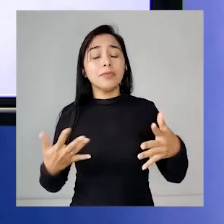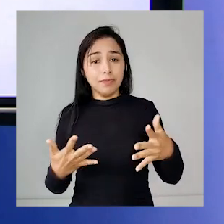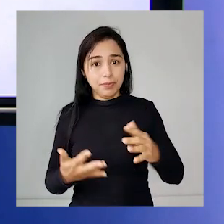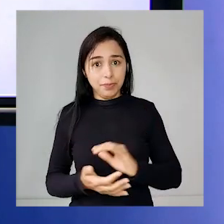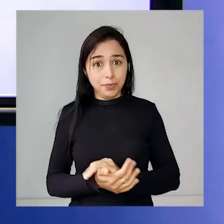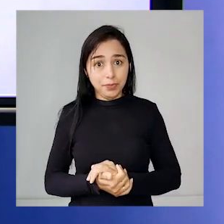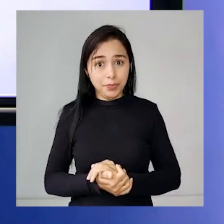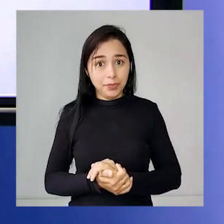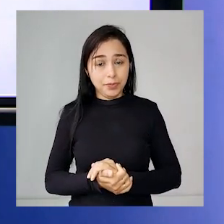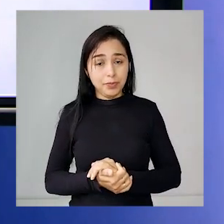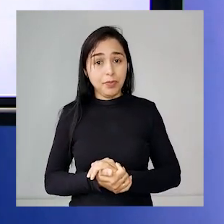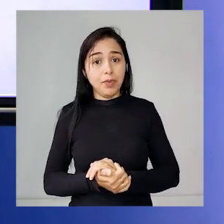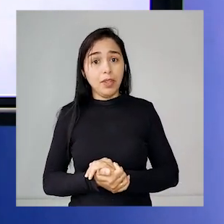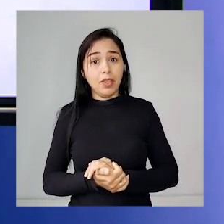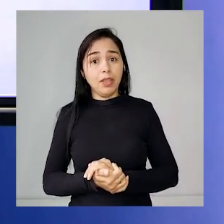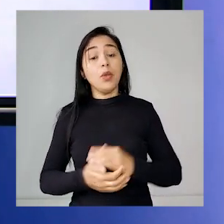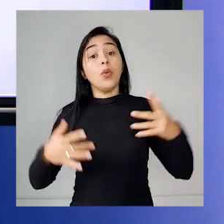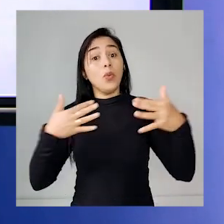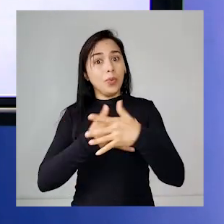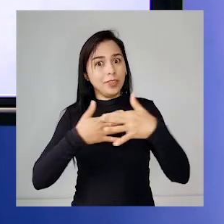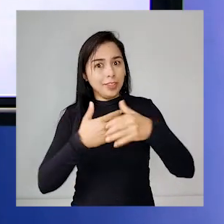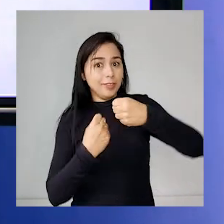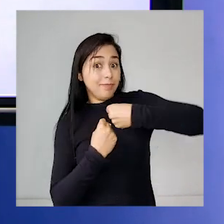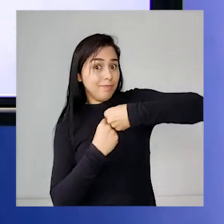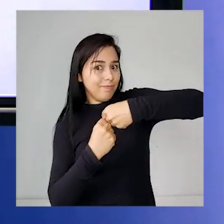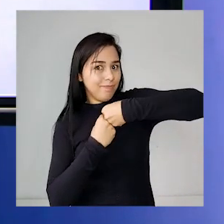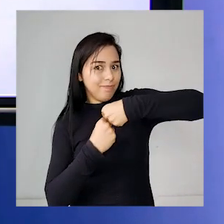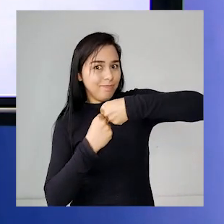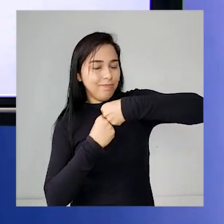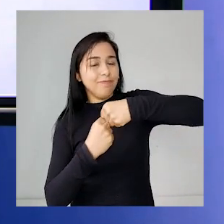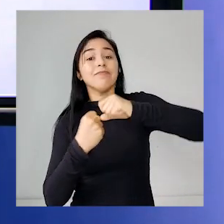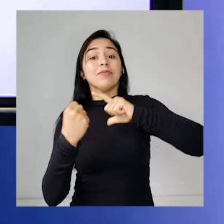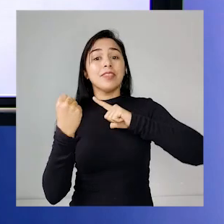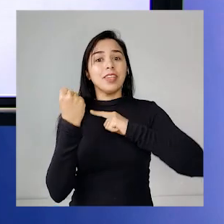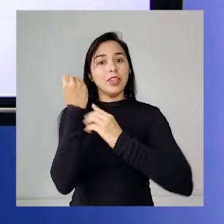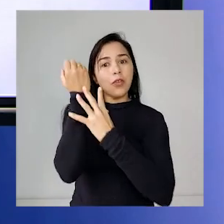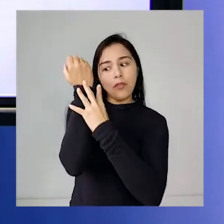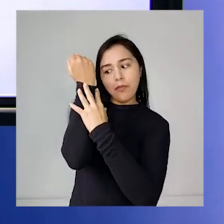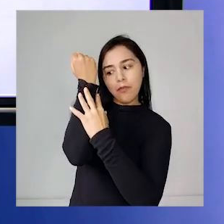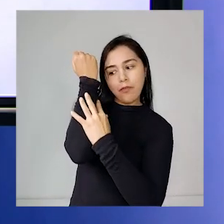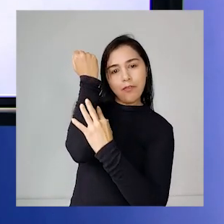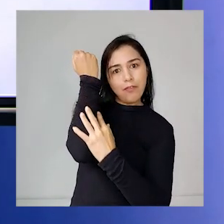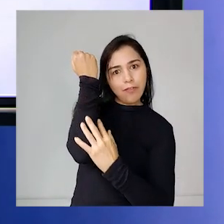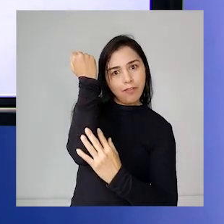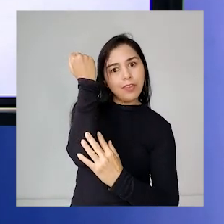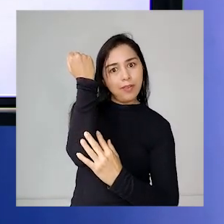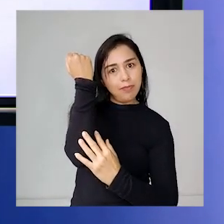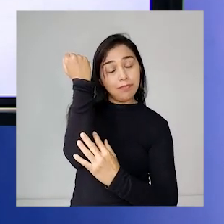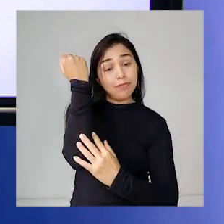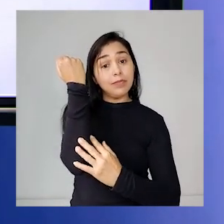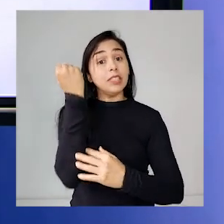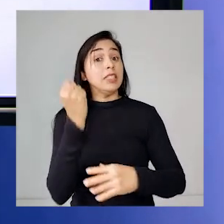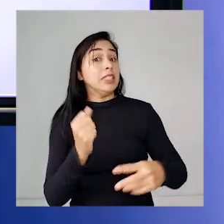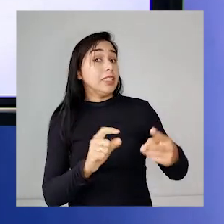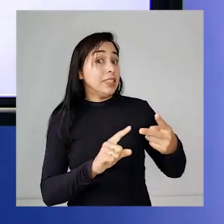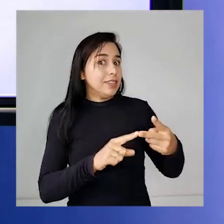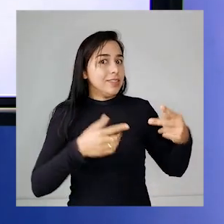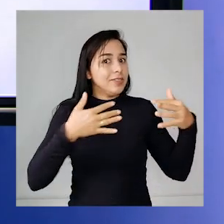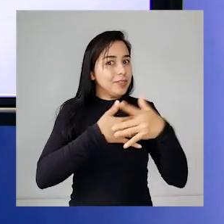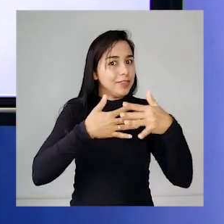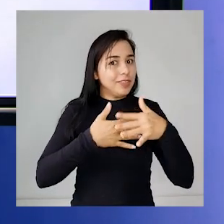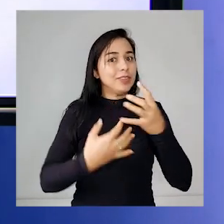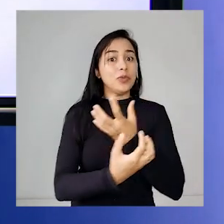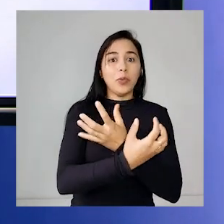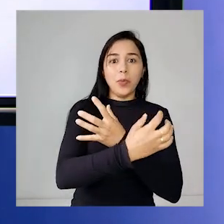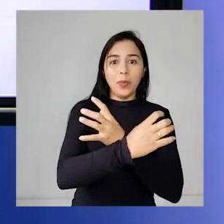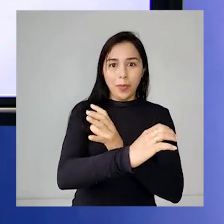o tecido cartilaginoso é bem mais fibroso e esse tecido ele é mais flexível, como na